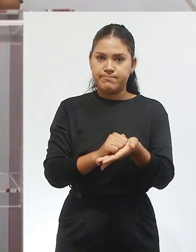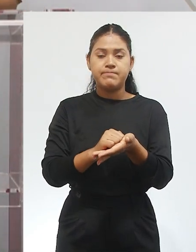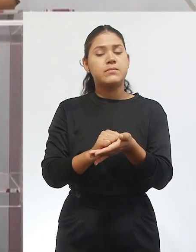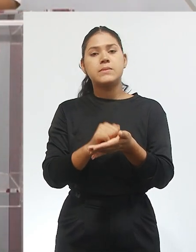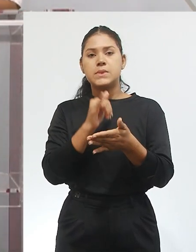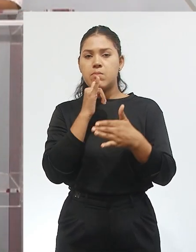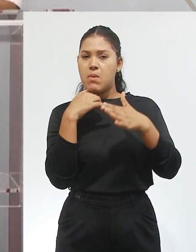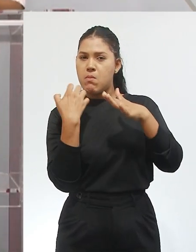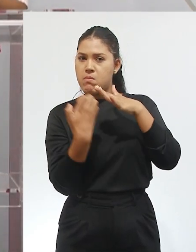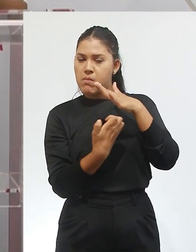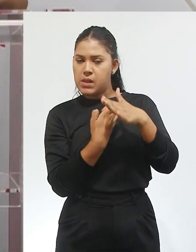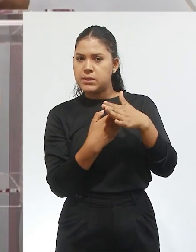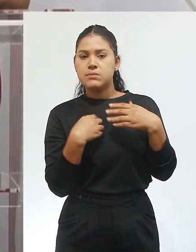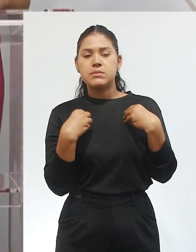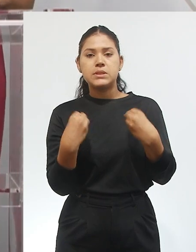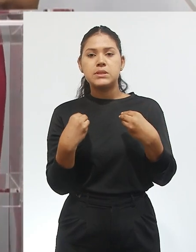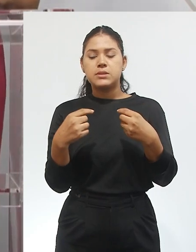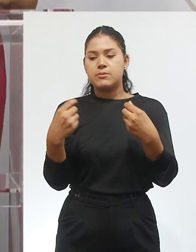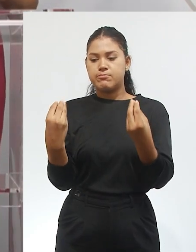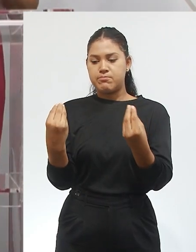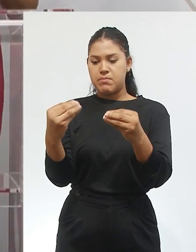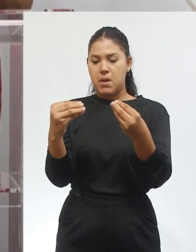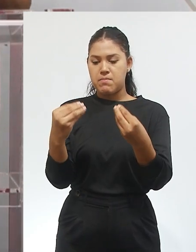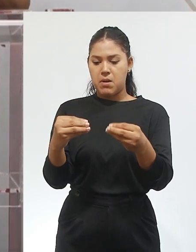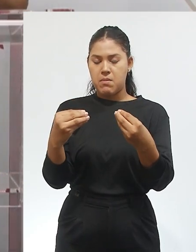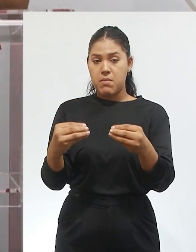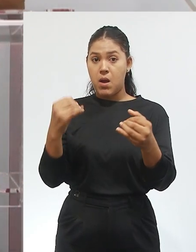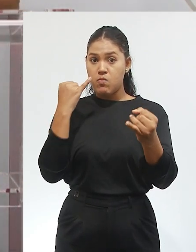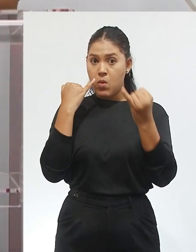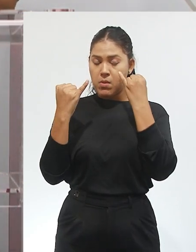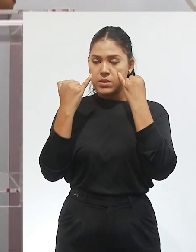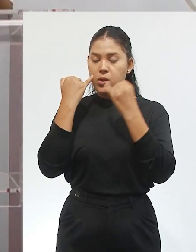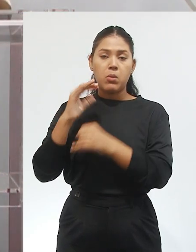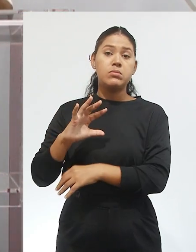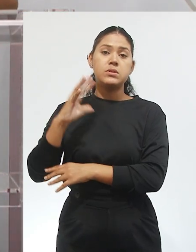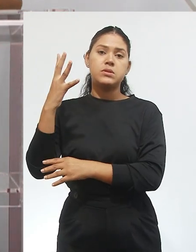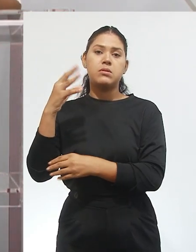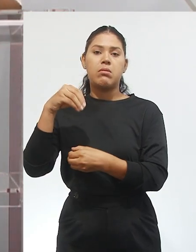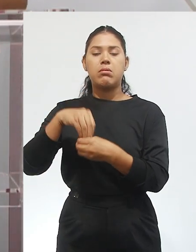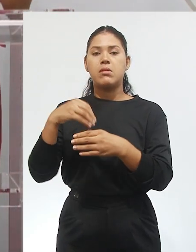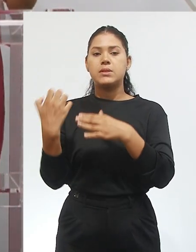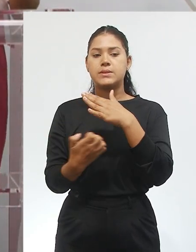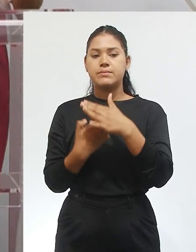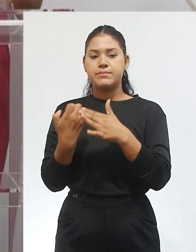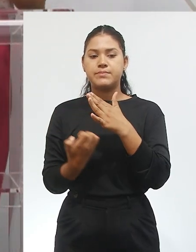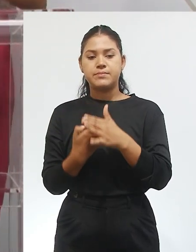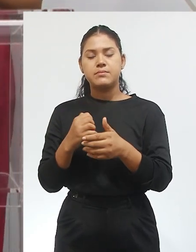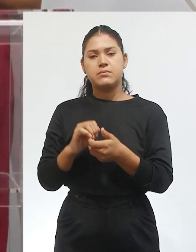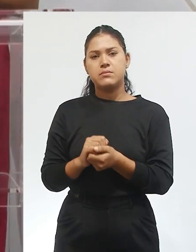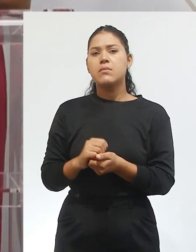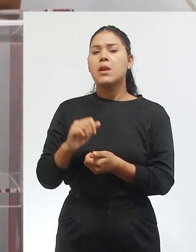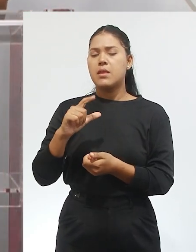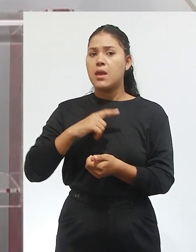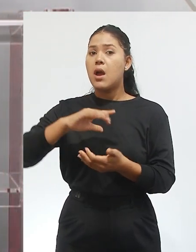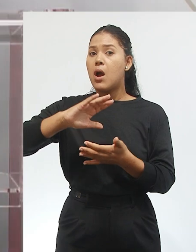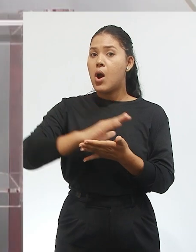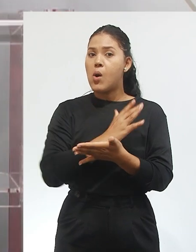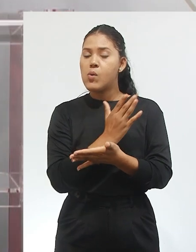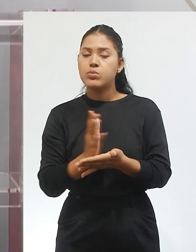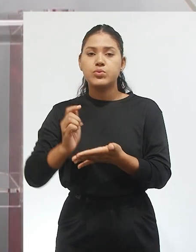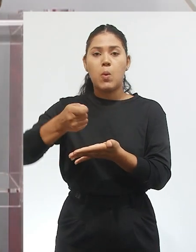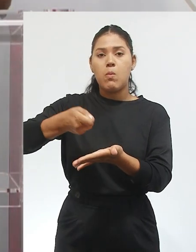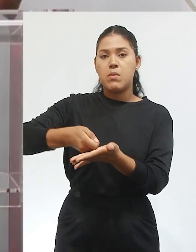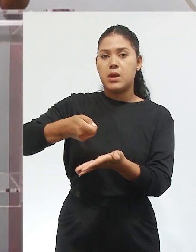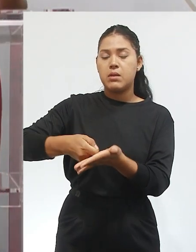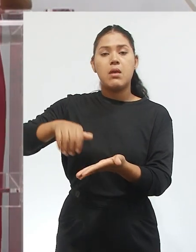empresa tem que registrar aquele livro. Então, esse seria por ser obrigatório. A gente vai ver que vai ter alguns que são obrigatórios